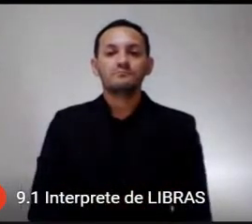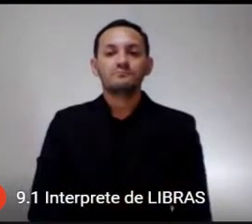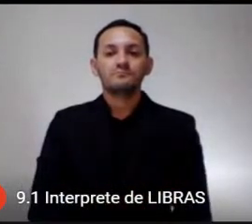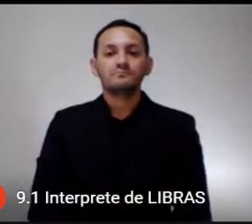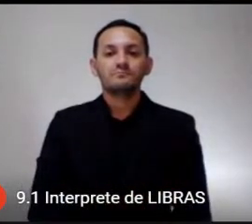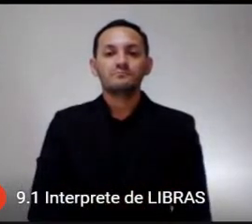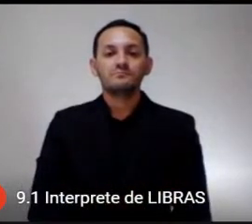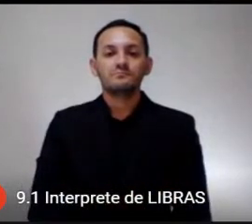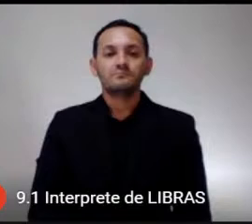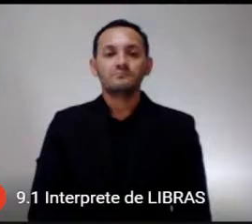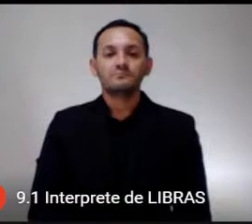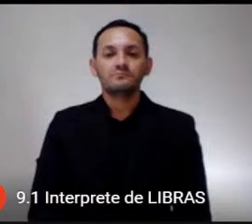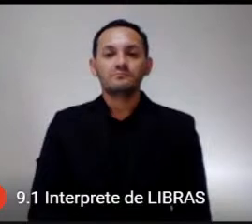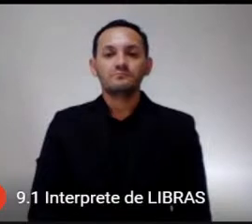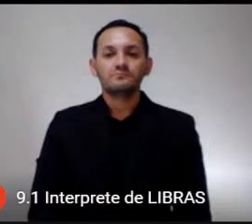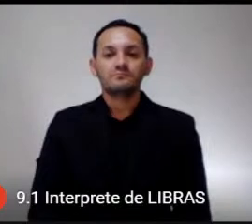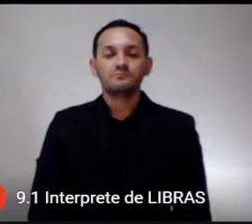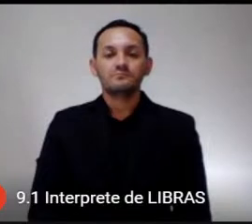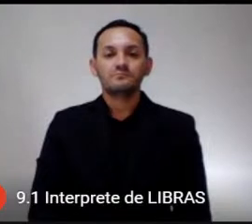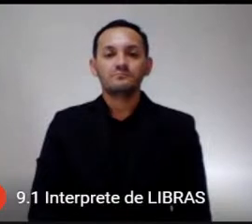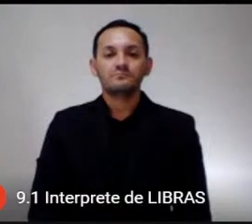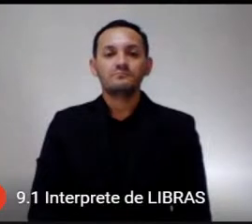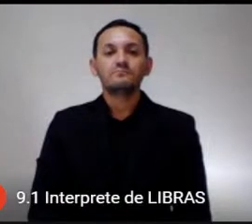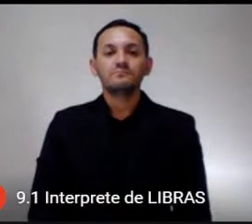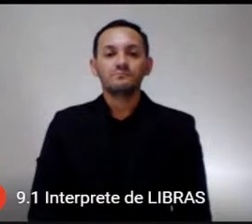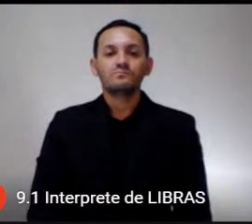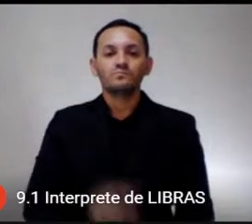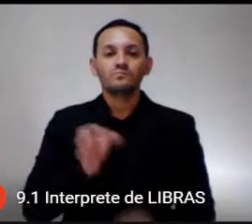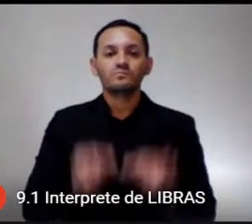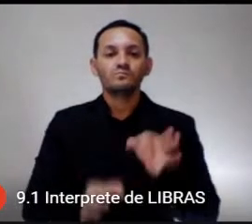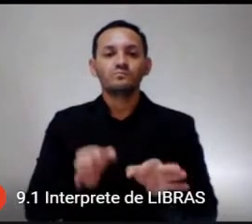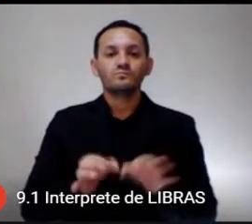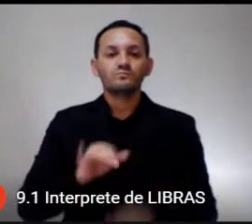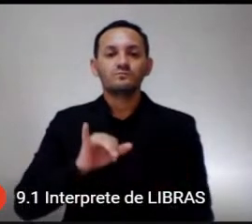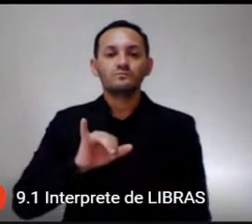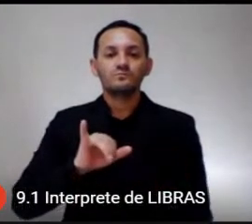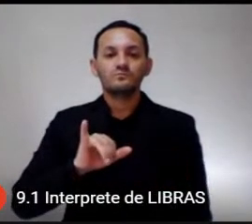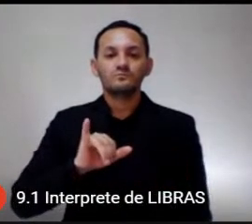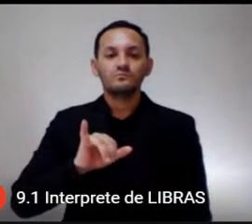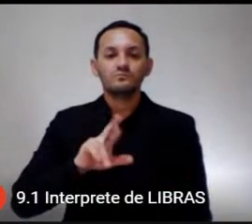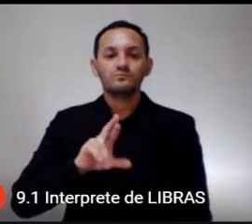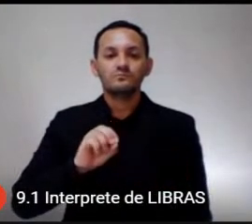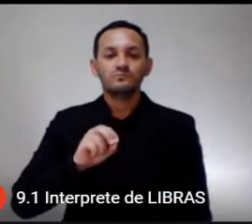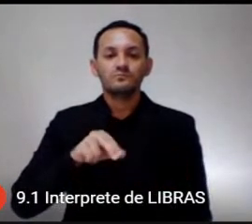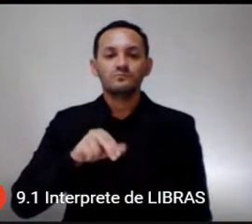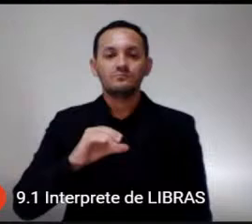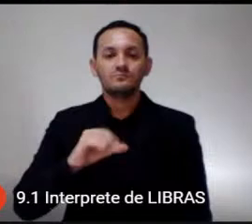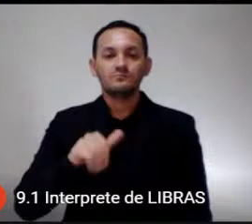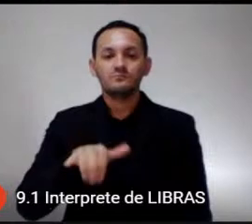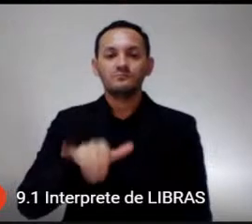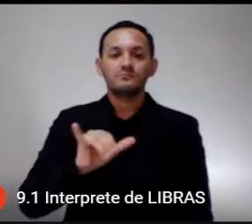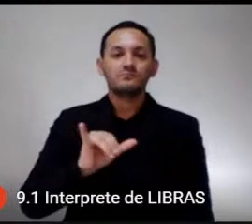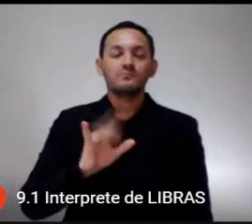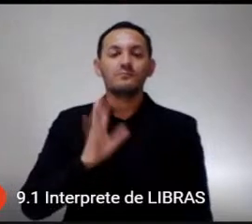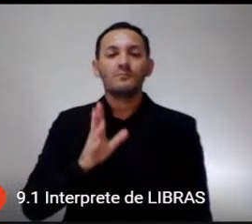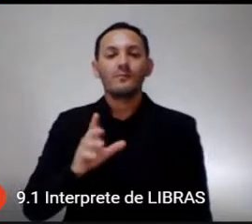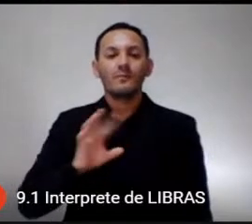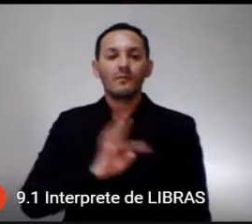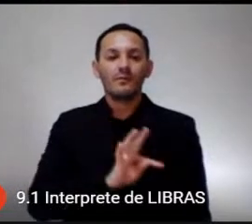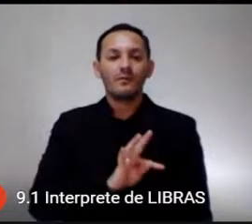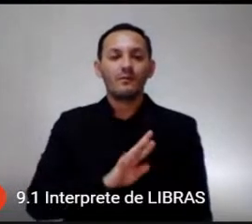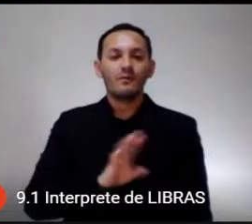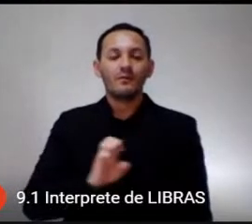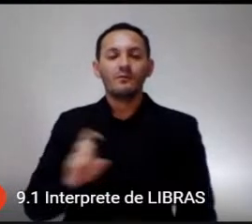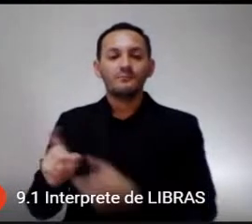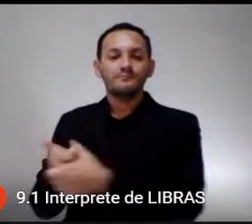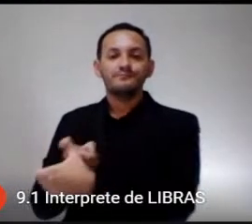O doutor Rony Clay mencionou que sobre o precedente do TRE, então nós estamos com vários